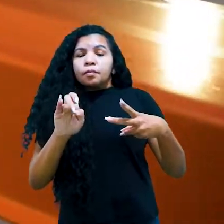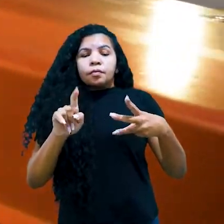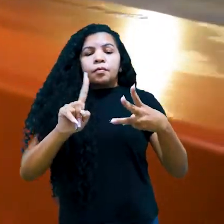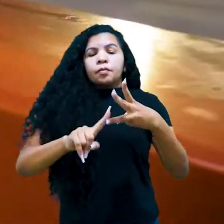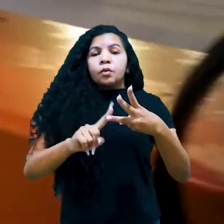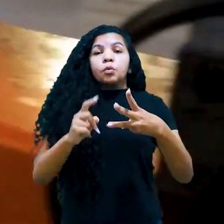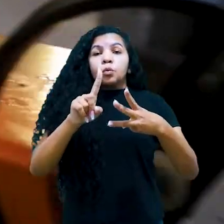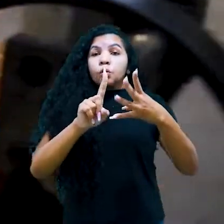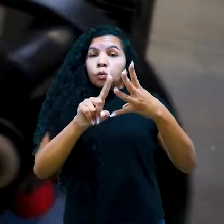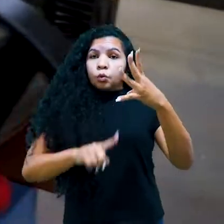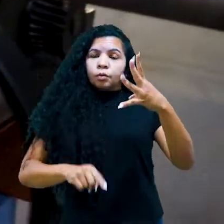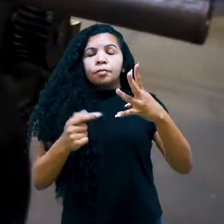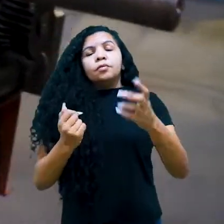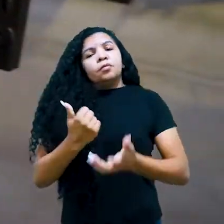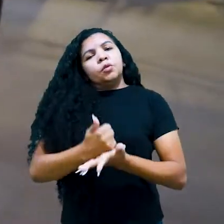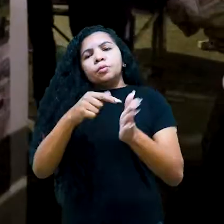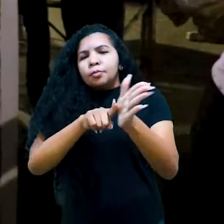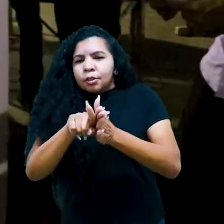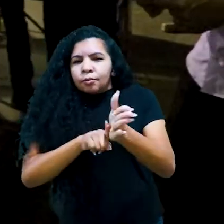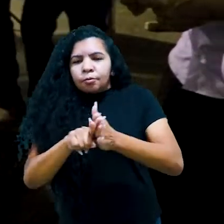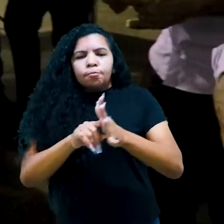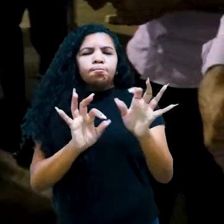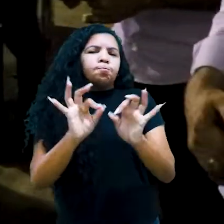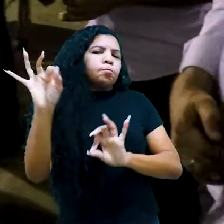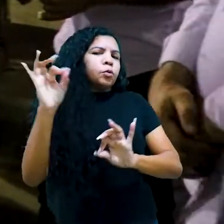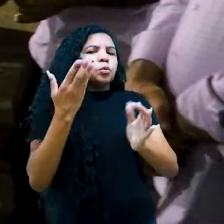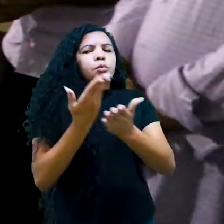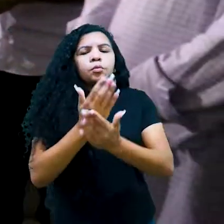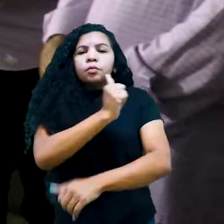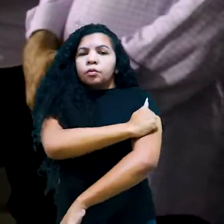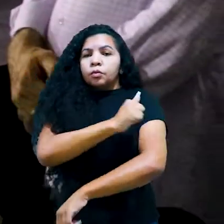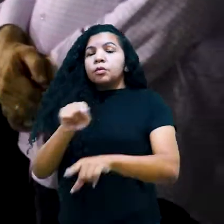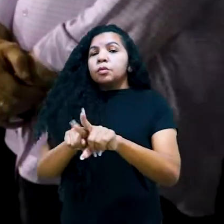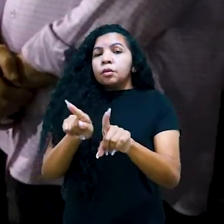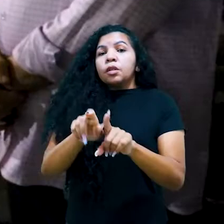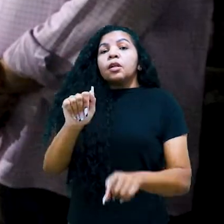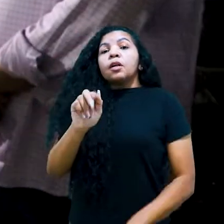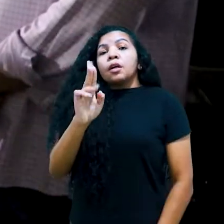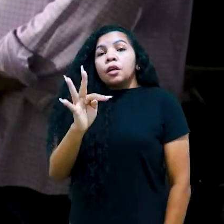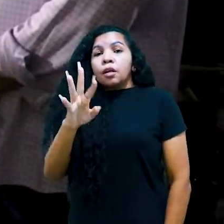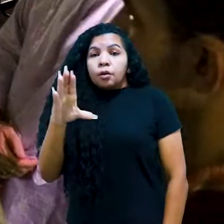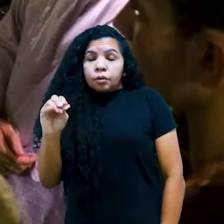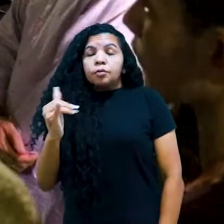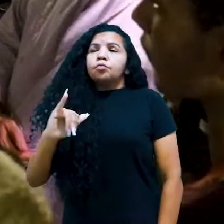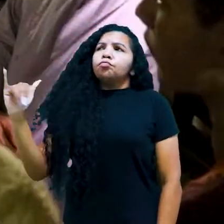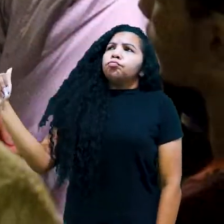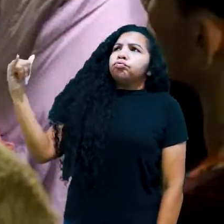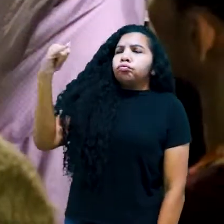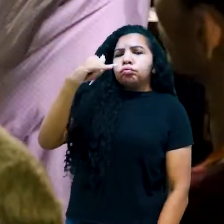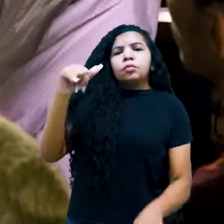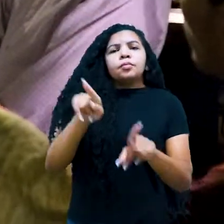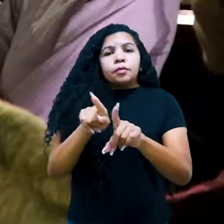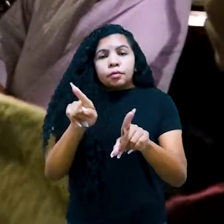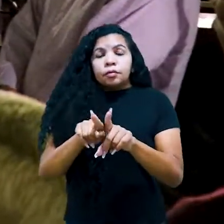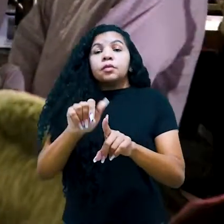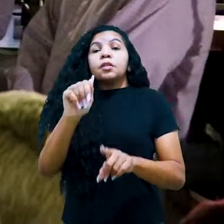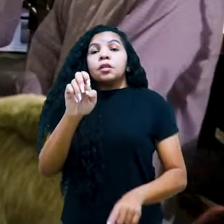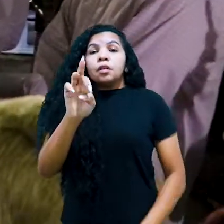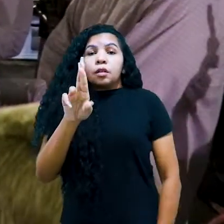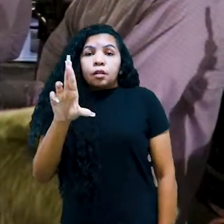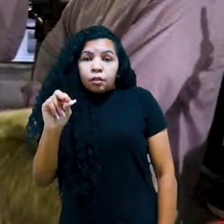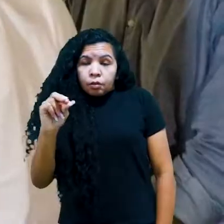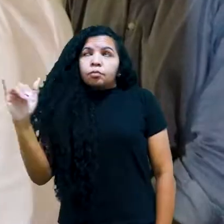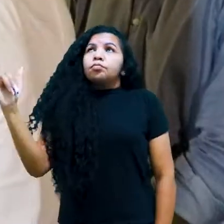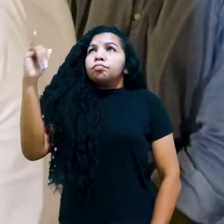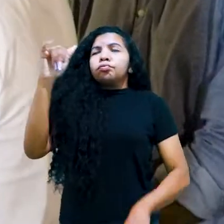e serão usados nos projetos de pesquisa e extensão dos alunos nas áreas de automobilística aeronáutica e